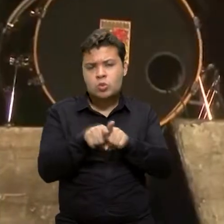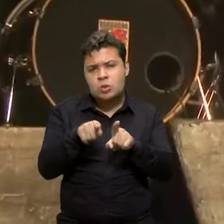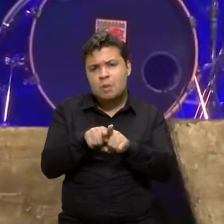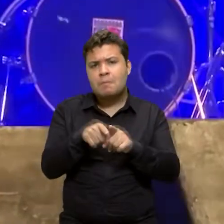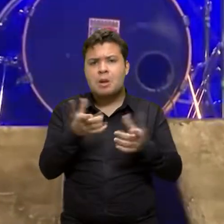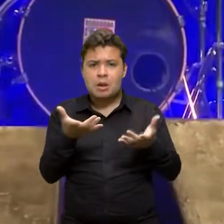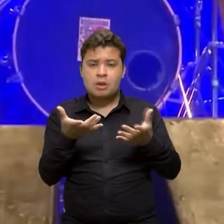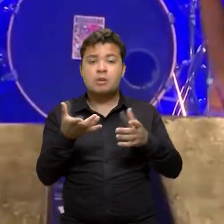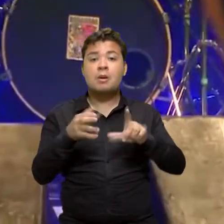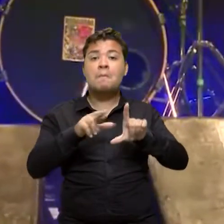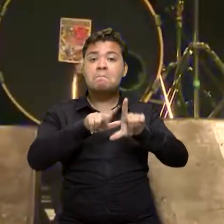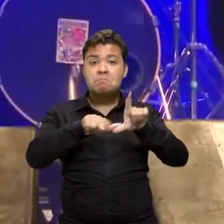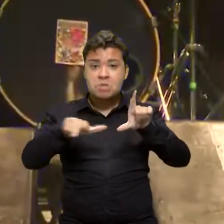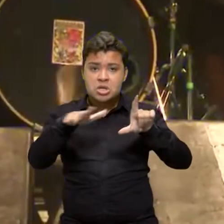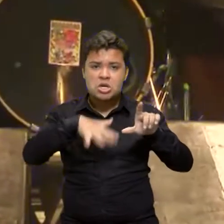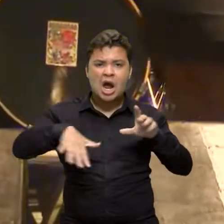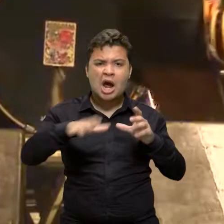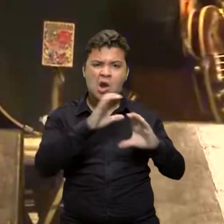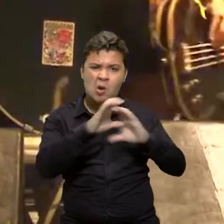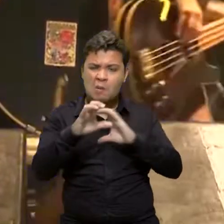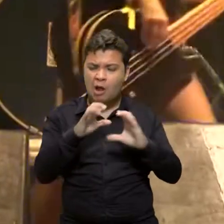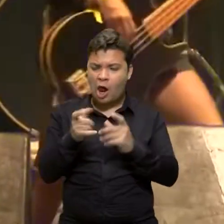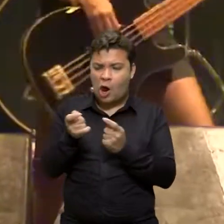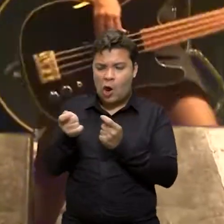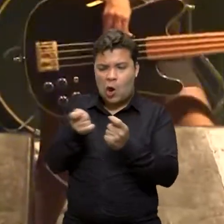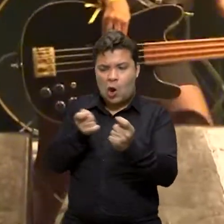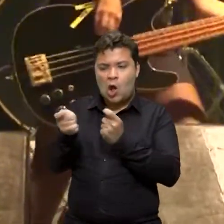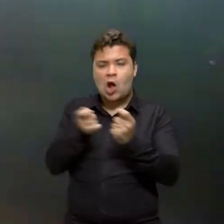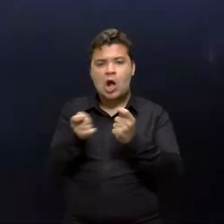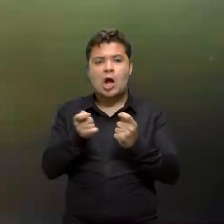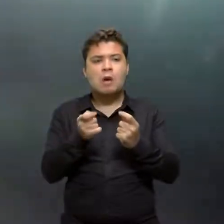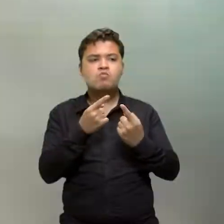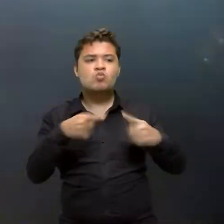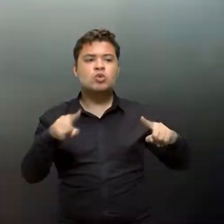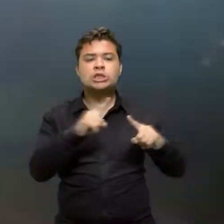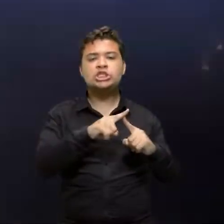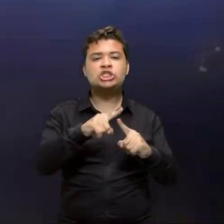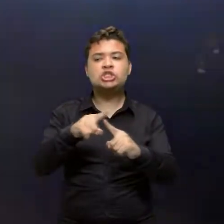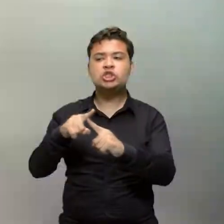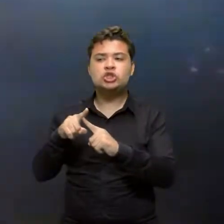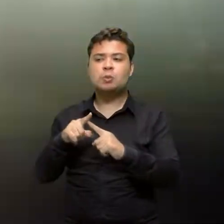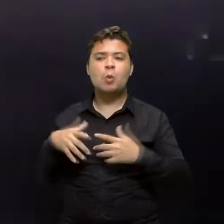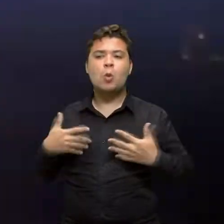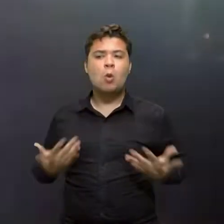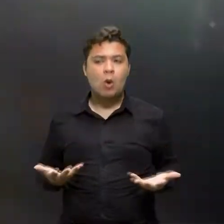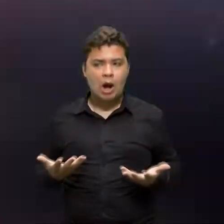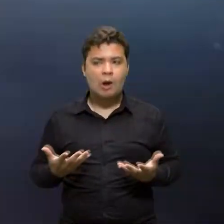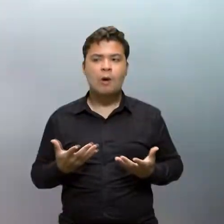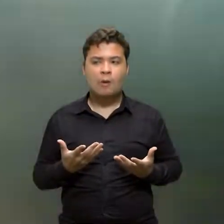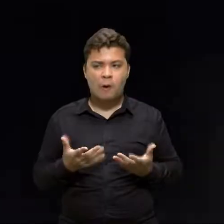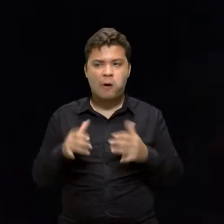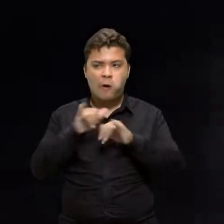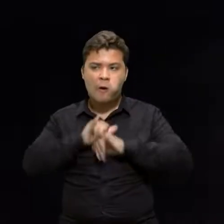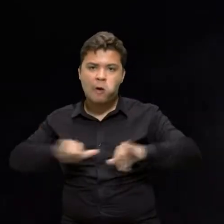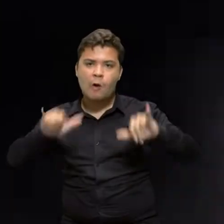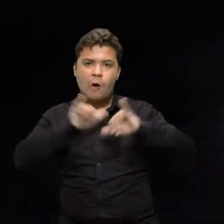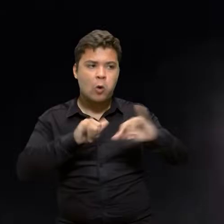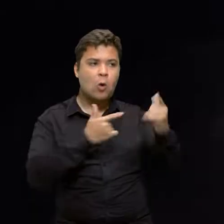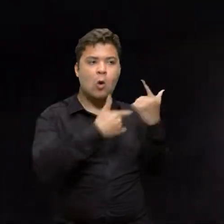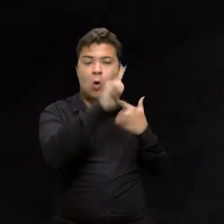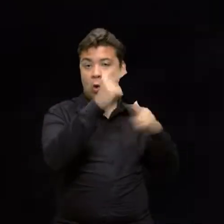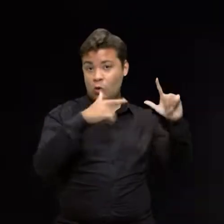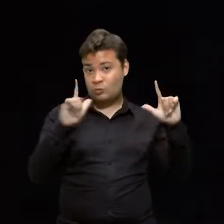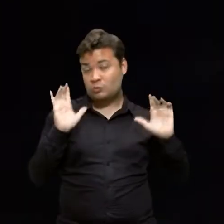próprios interesses e o poder de controle que ainda os meios de comunicação têm em propagandear